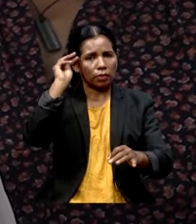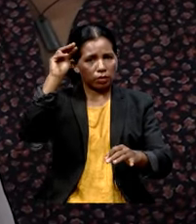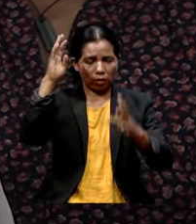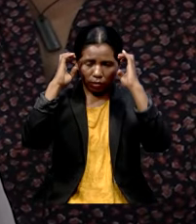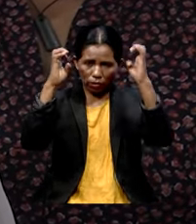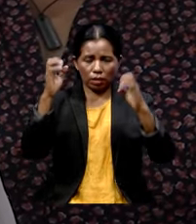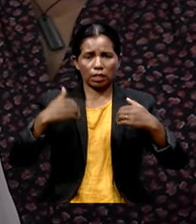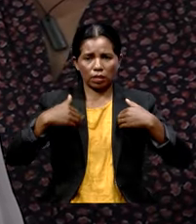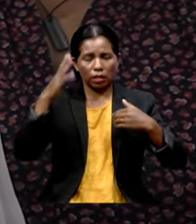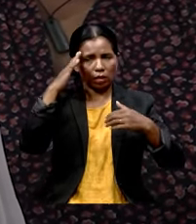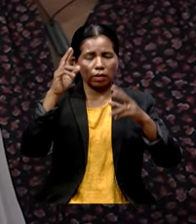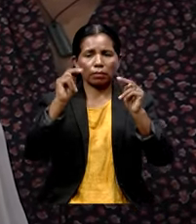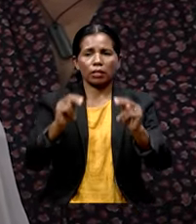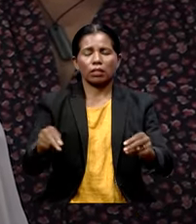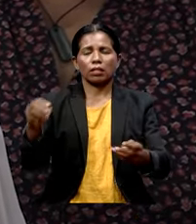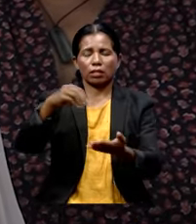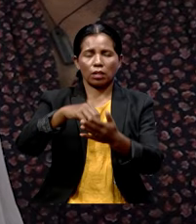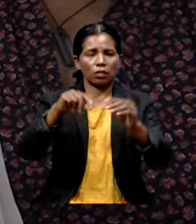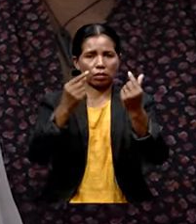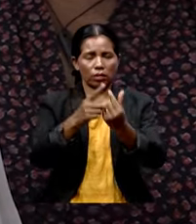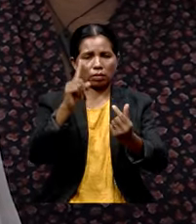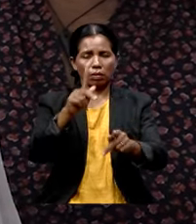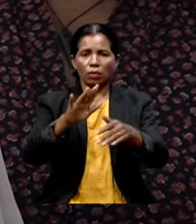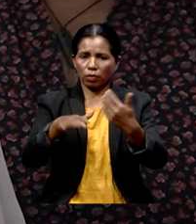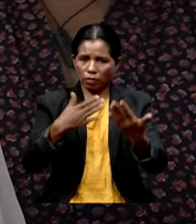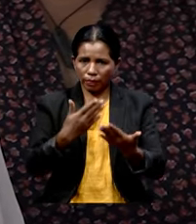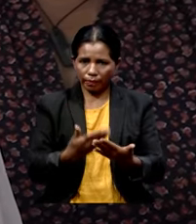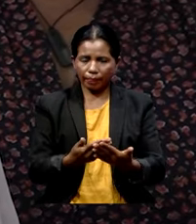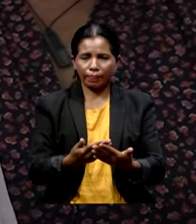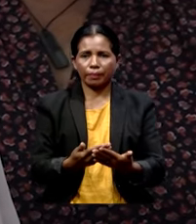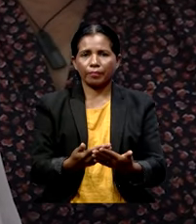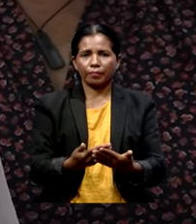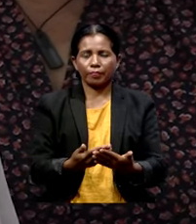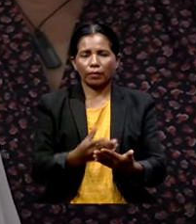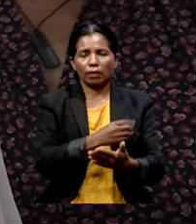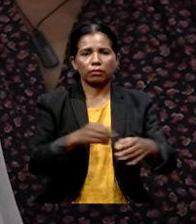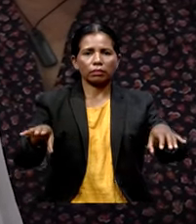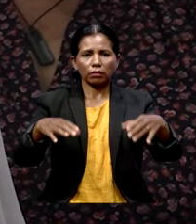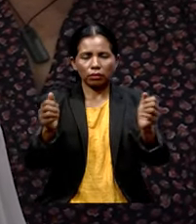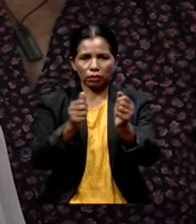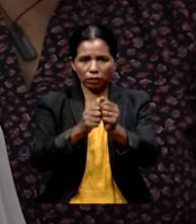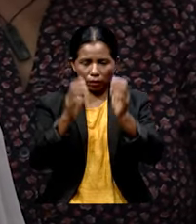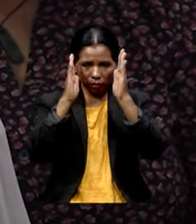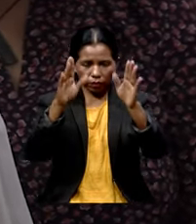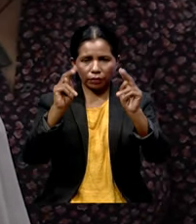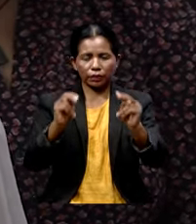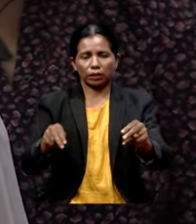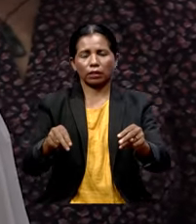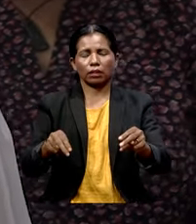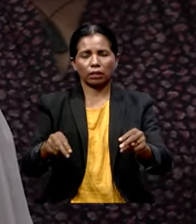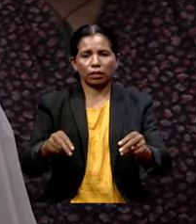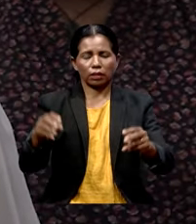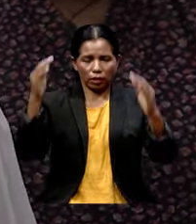Hanoi Nkata, precisa de criar fórum ida, nebema ema hot-hoto, nebema serviço, ou que é interesse a área de educação,